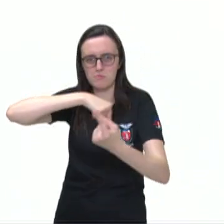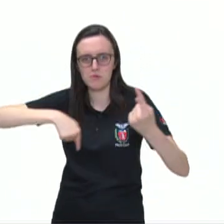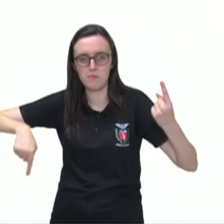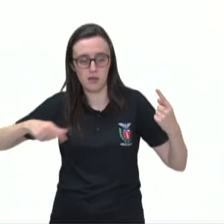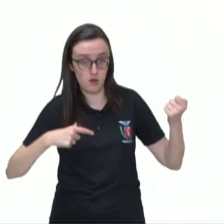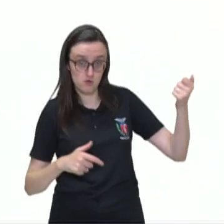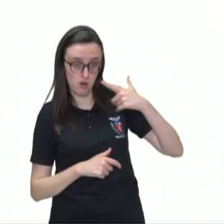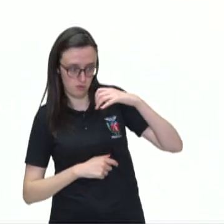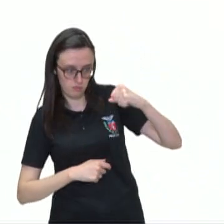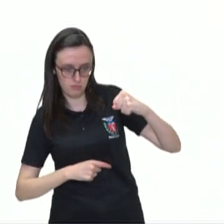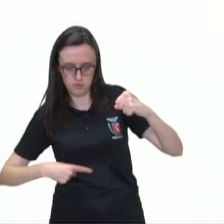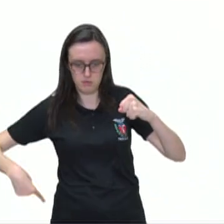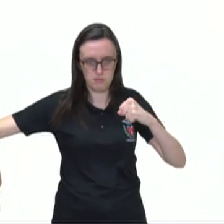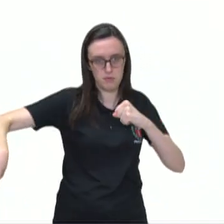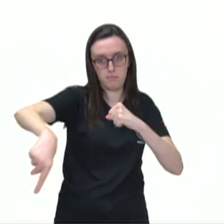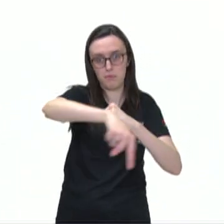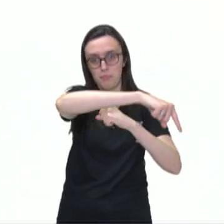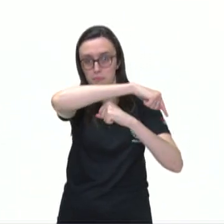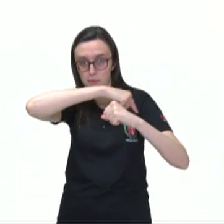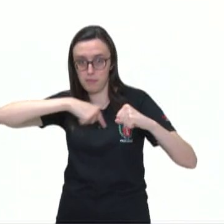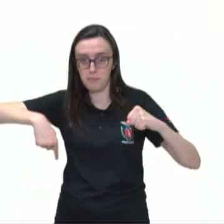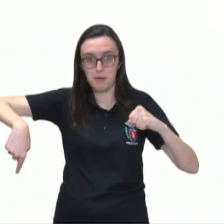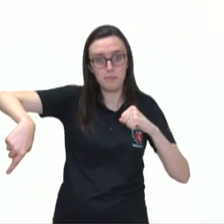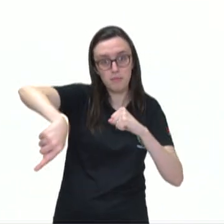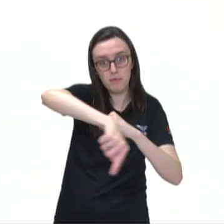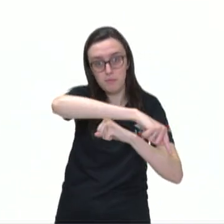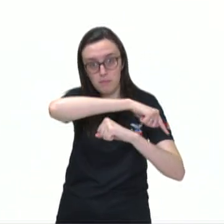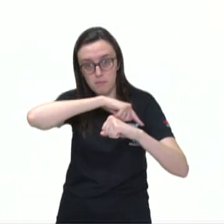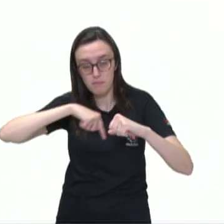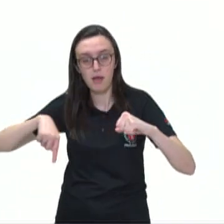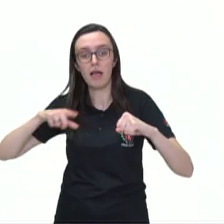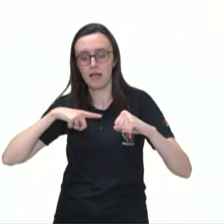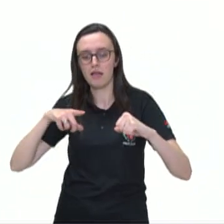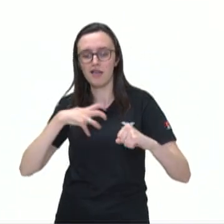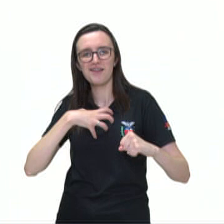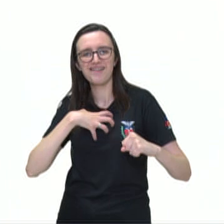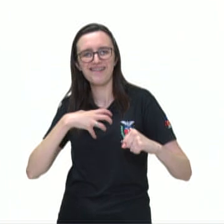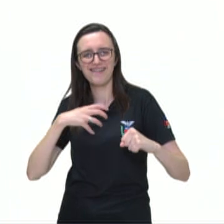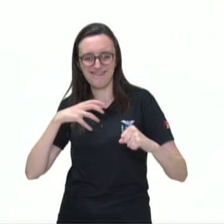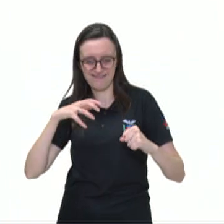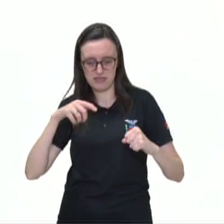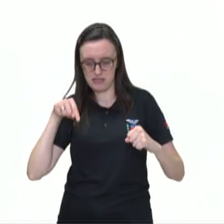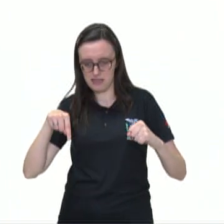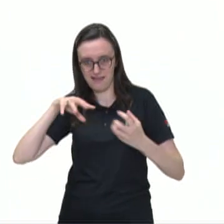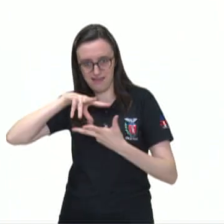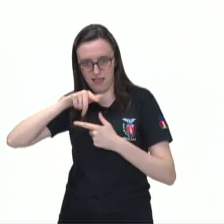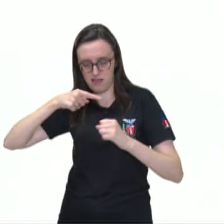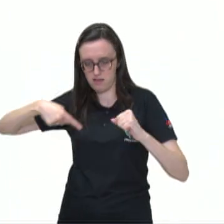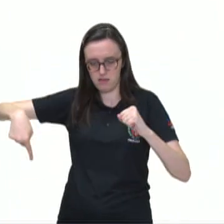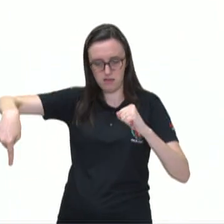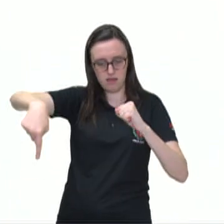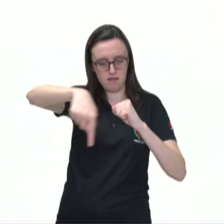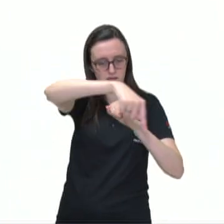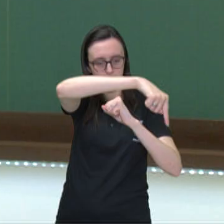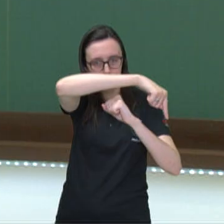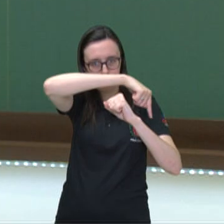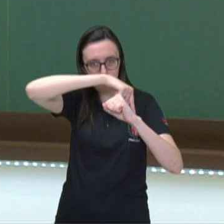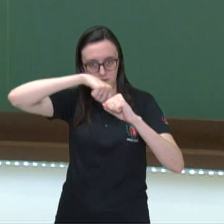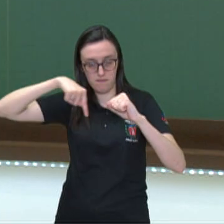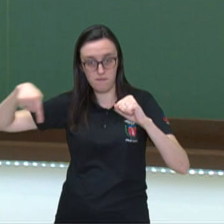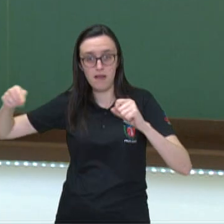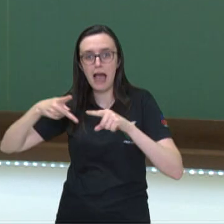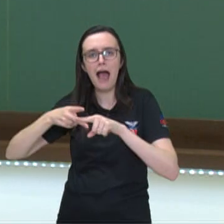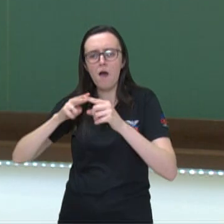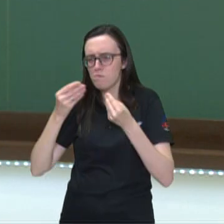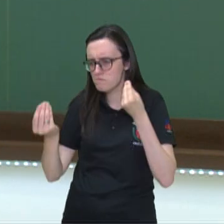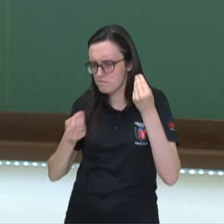um calendário solar, decorrente do movimento de eclipse realizado pela Terra em torno do Sol. Para ajustar esse